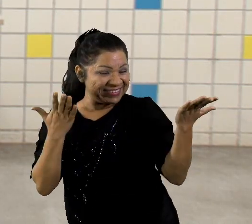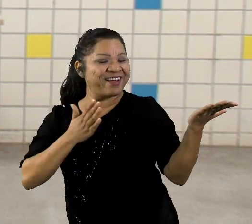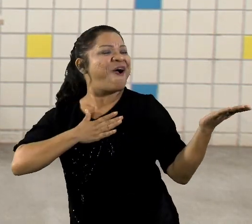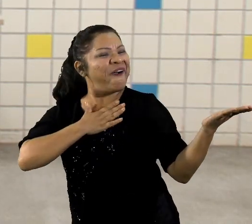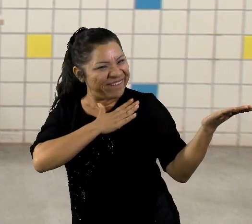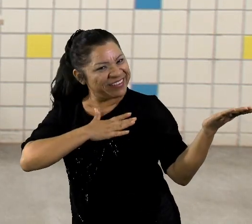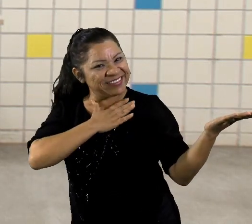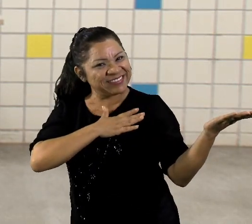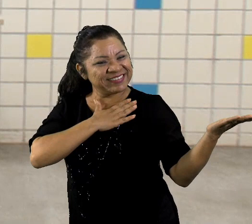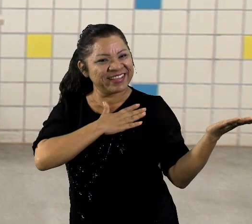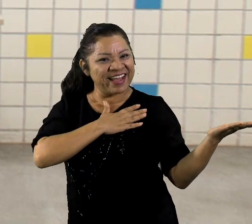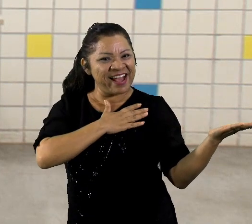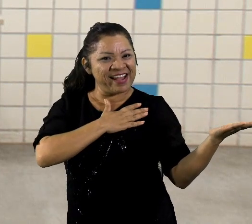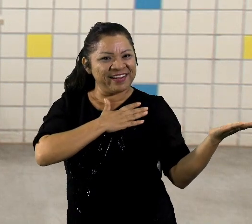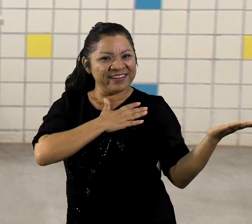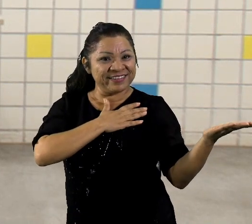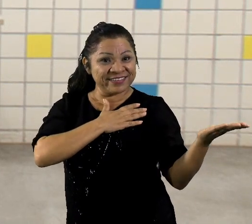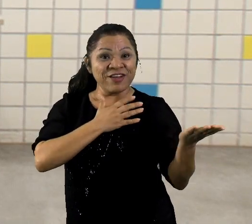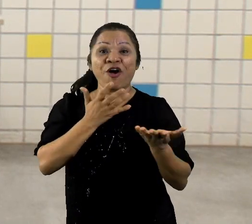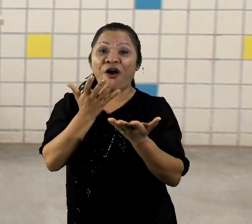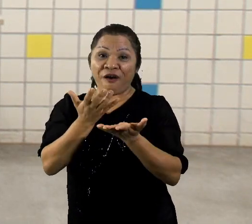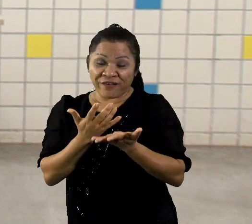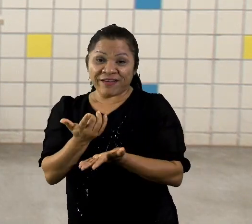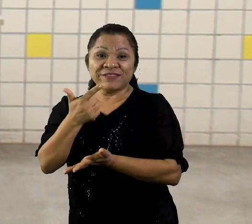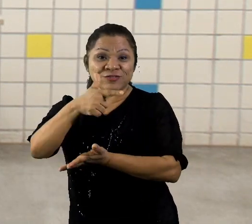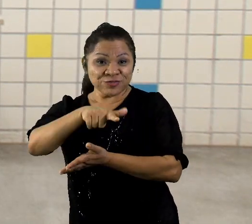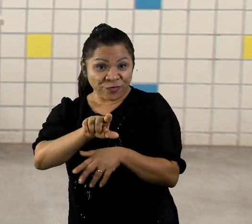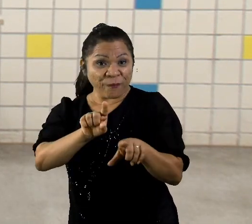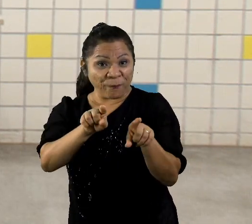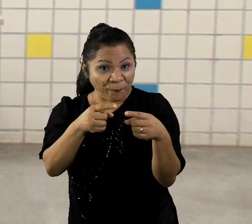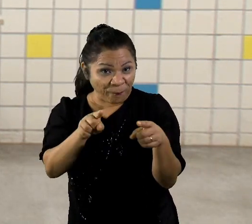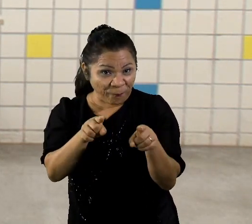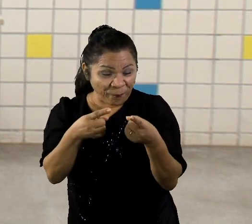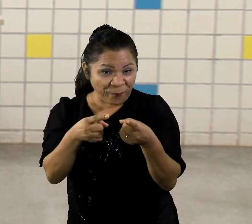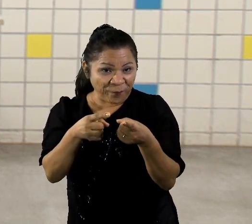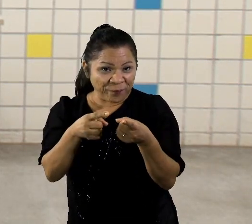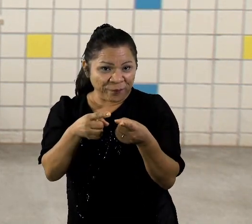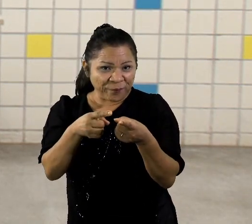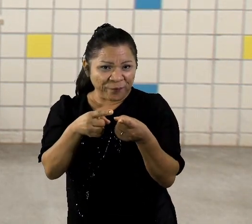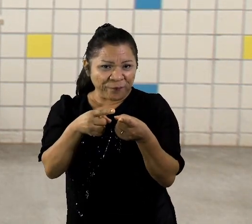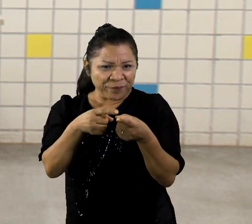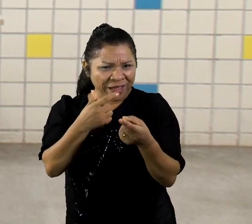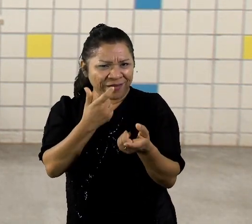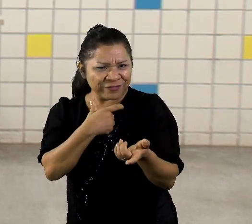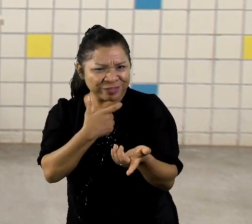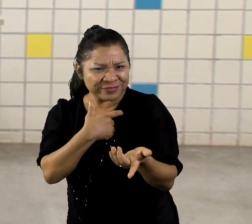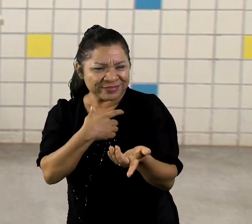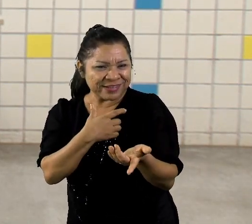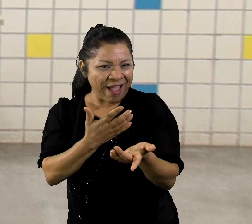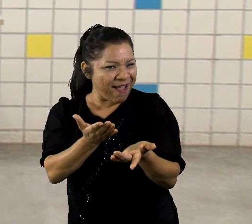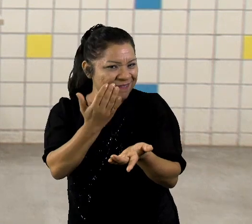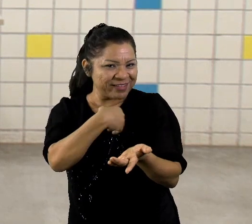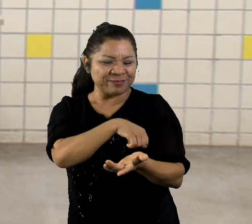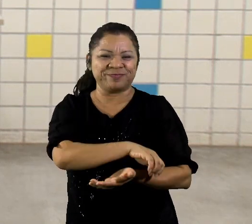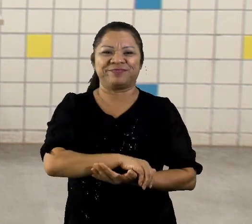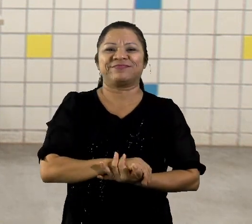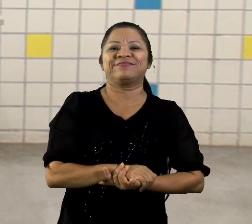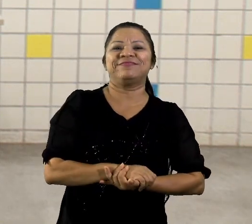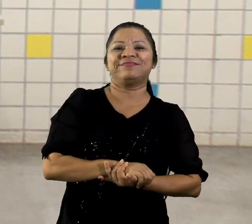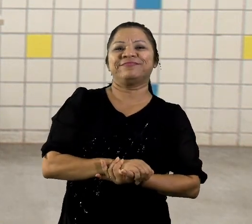Gostaram? Vocês querem que repita novamente essa musiquinha? O que vocês acham? Então vamos lá, né?